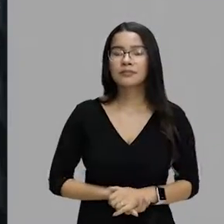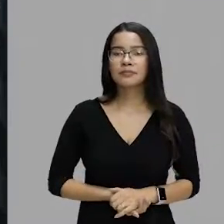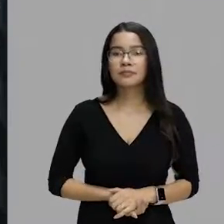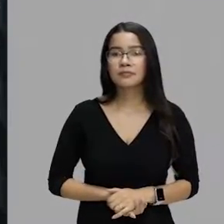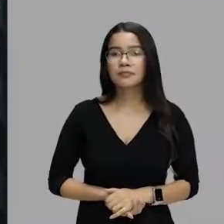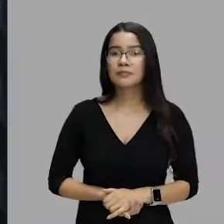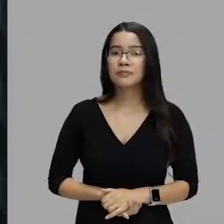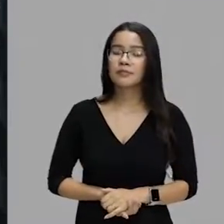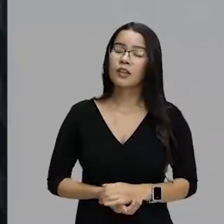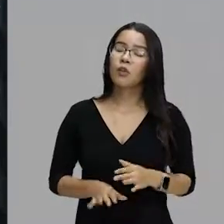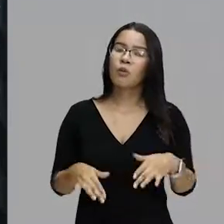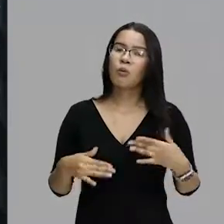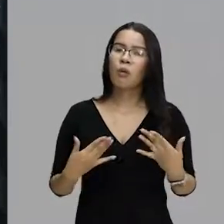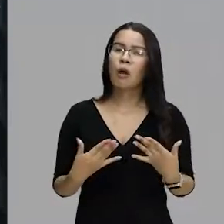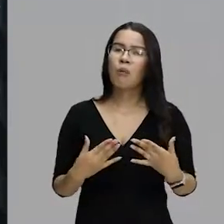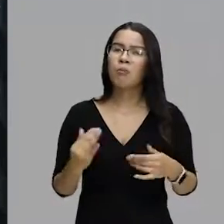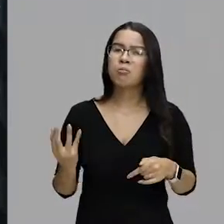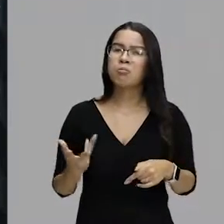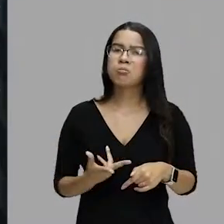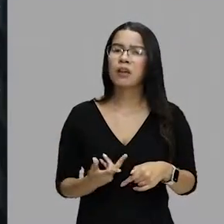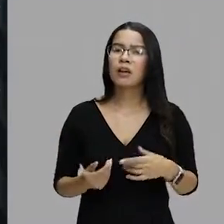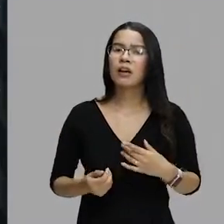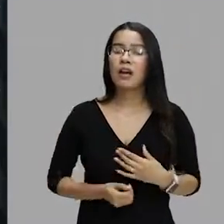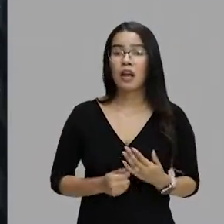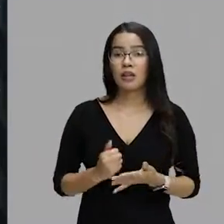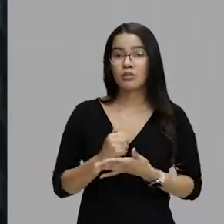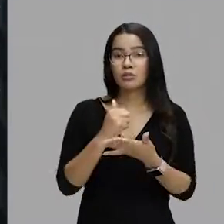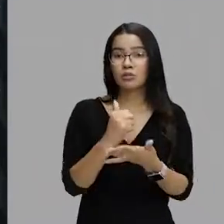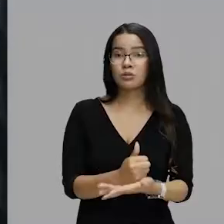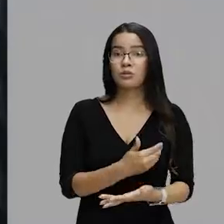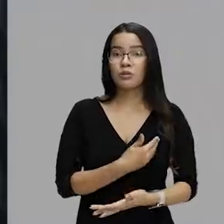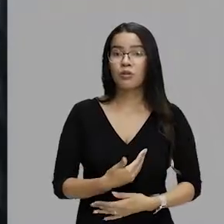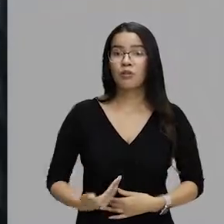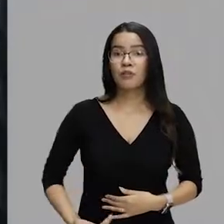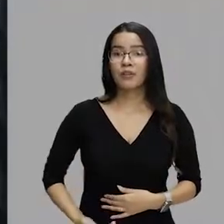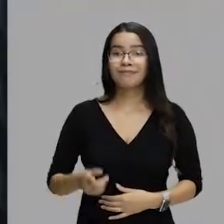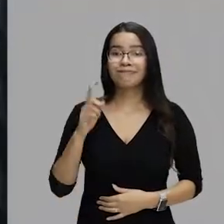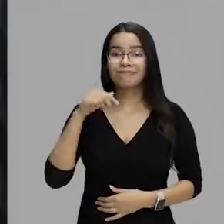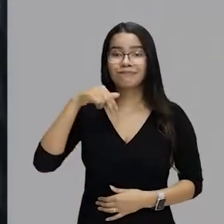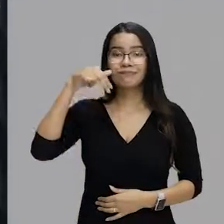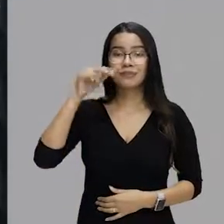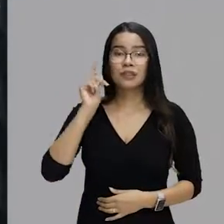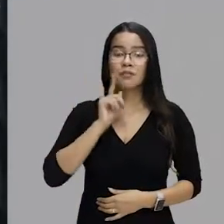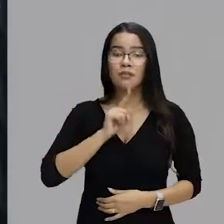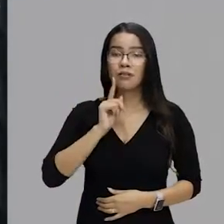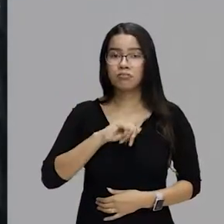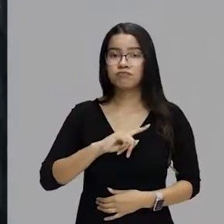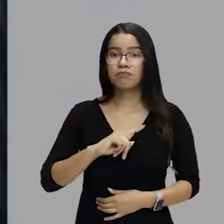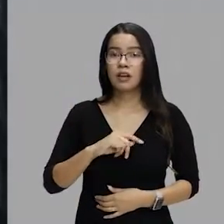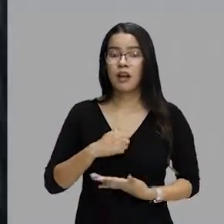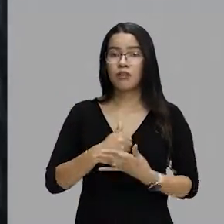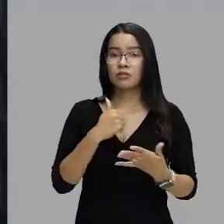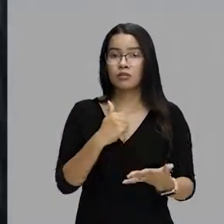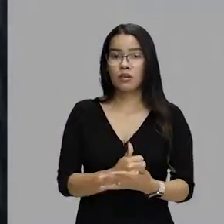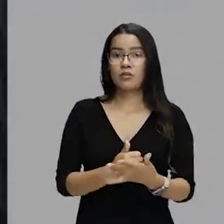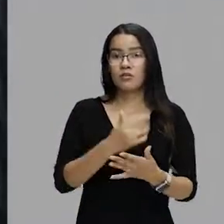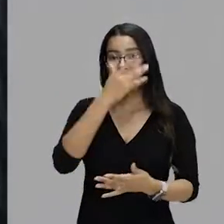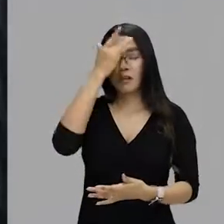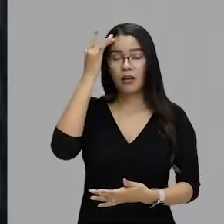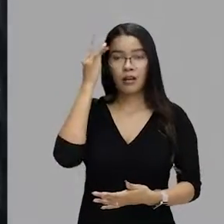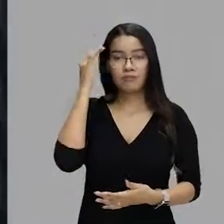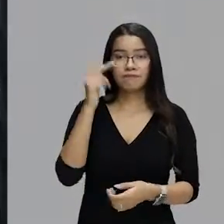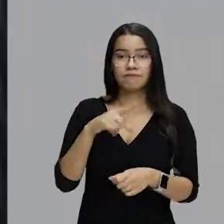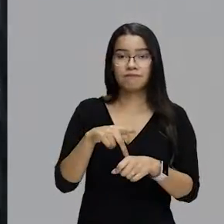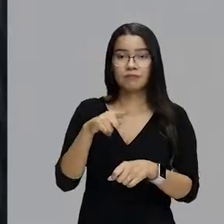Progresso, seria a ajuda do governo norte-americano, a ajuda econômica aos países da América Latina, como uma forma de combater